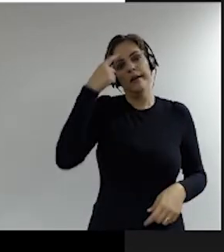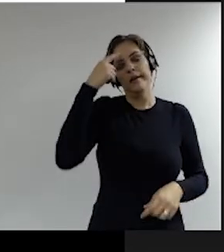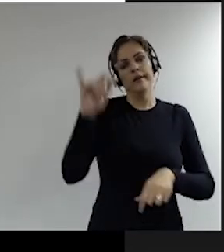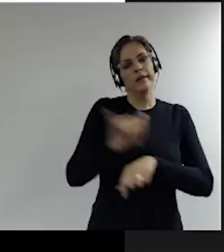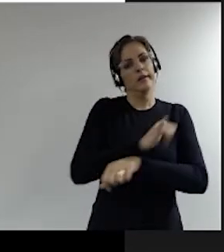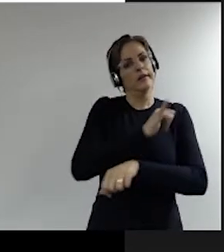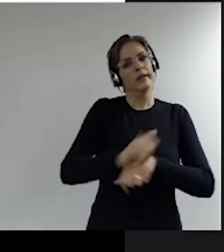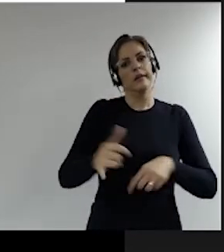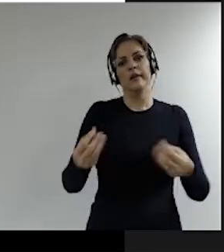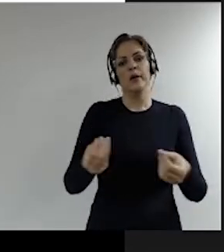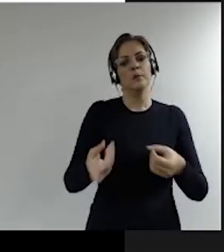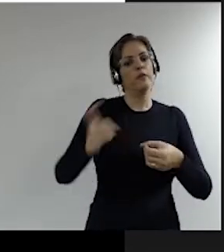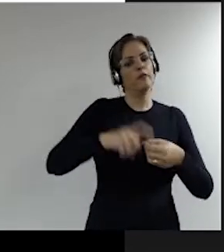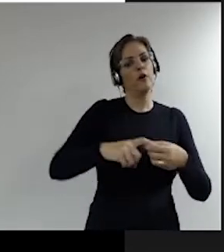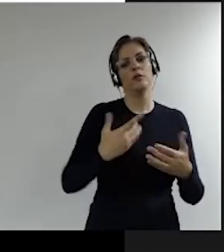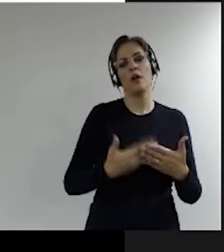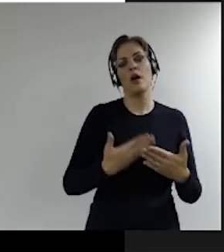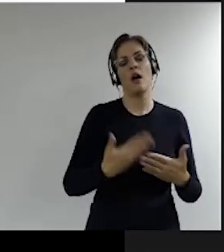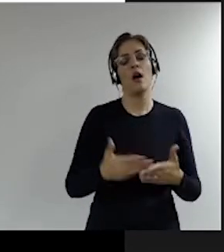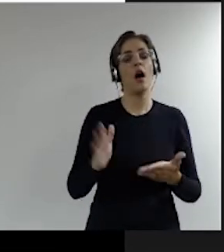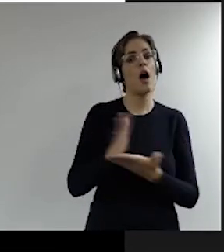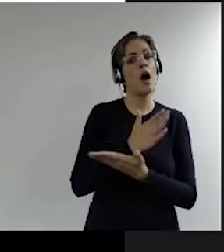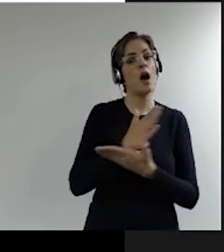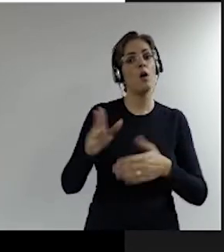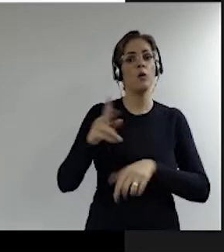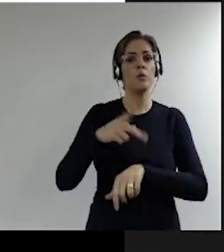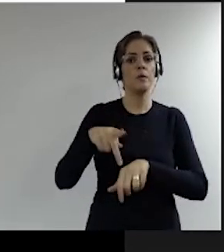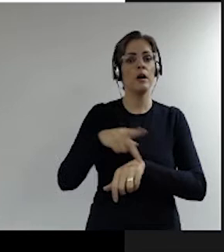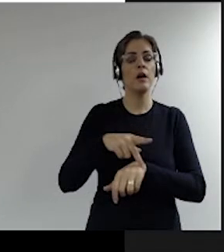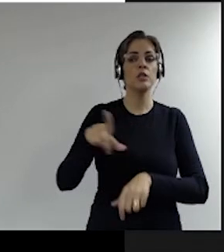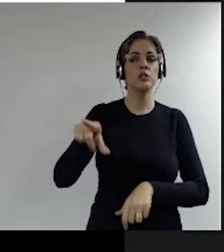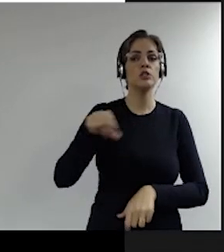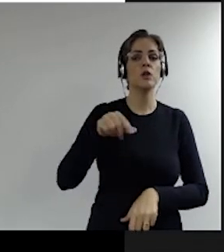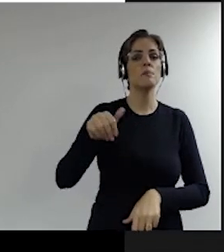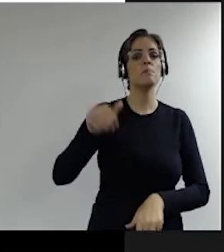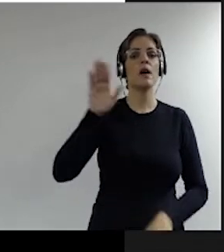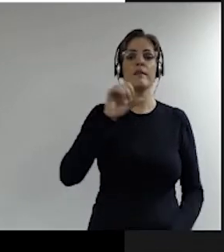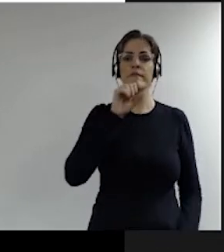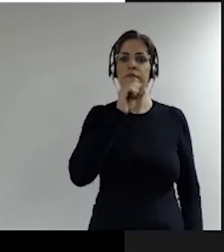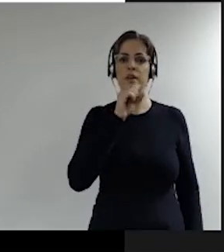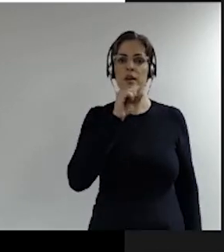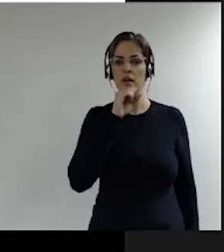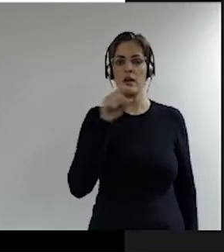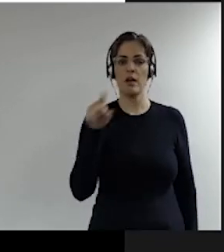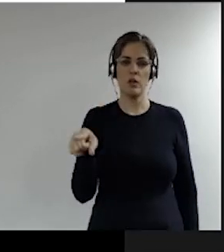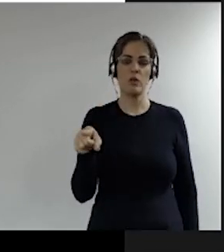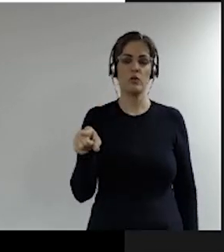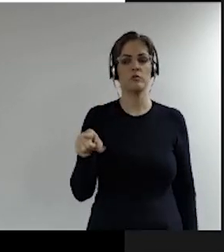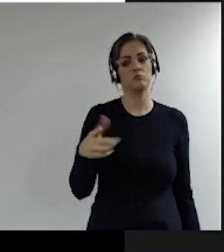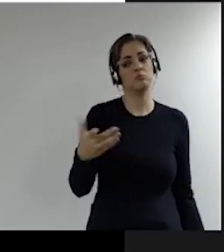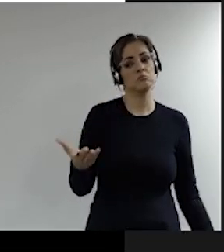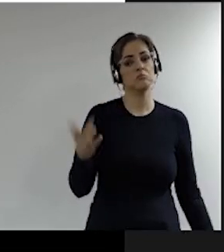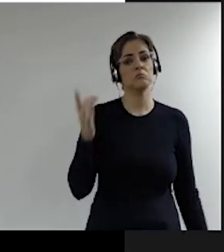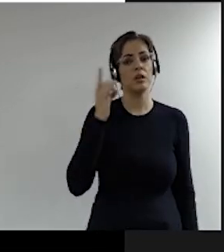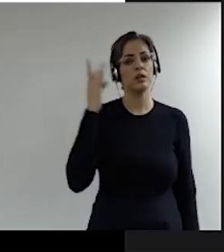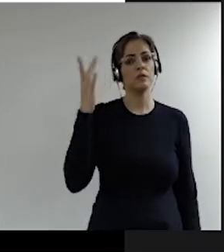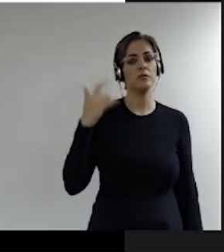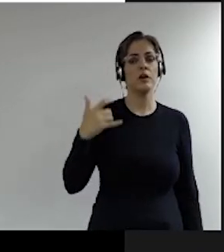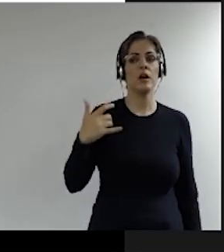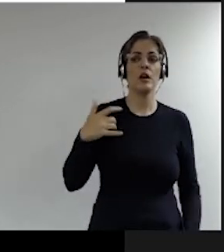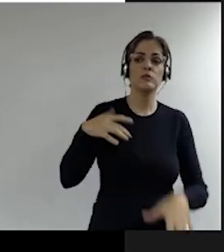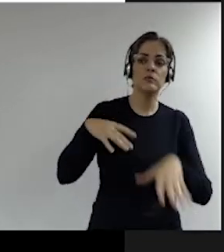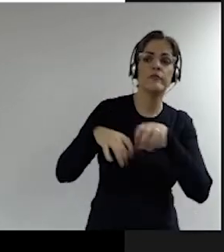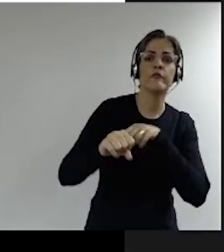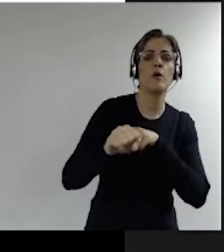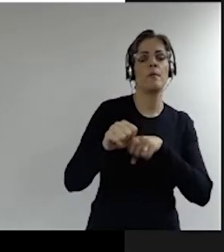às aulas, então alguns países colocaram os mais velhos primeiro, porque eles estão mais próximos de exames de conclusão de